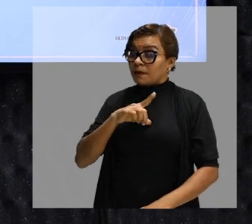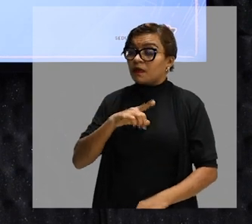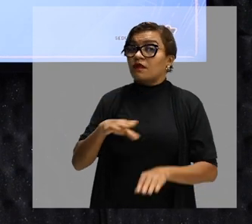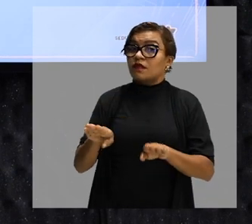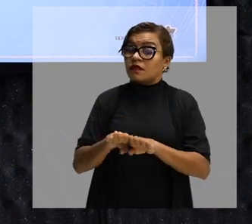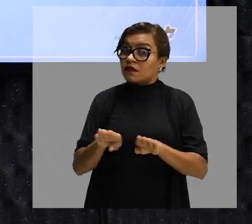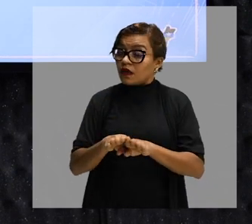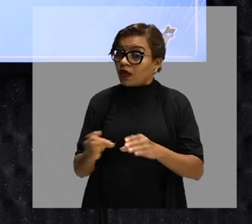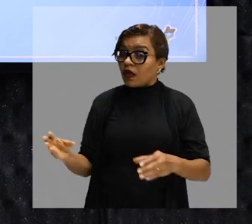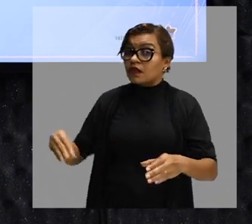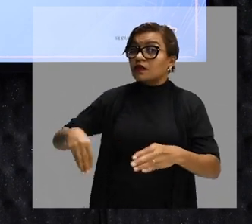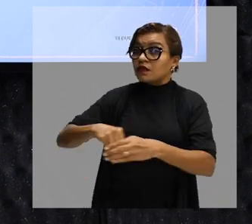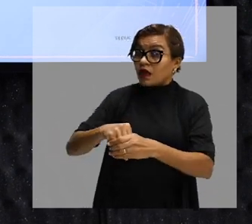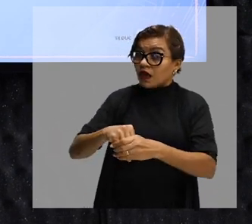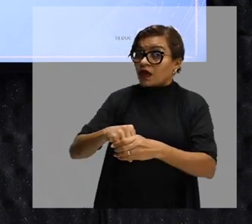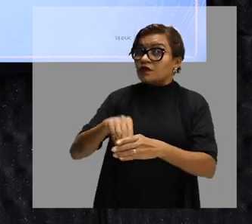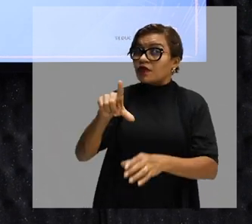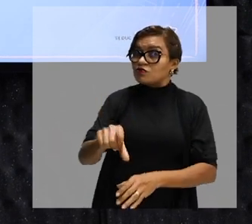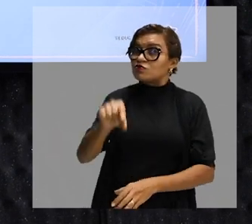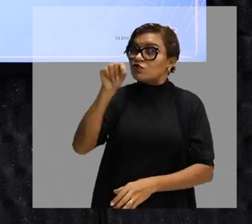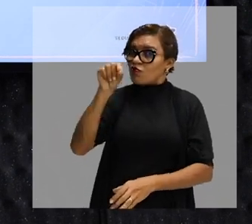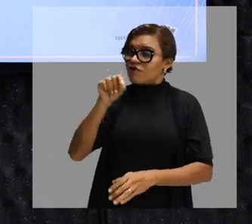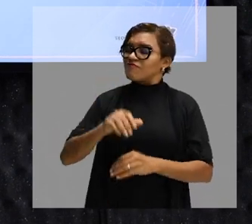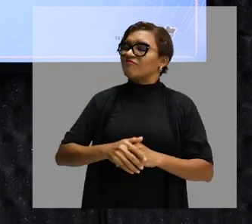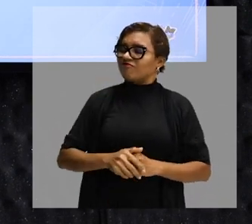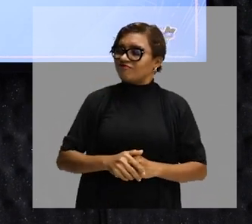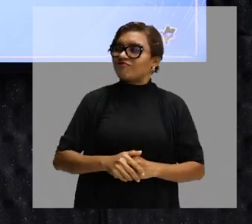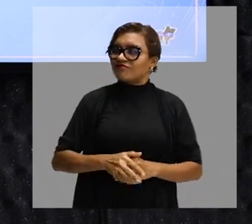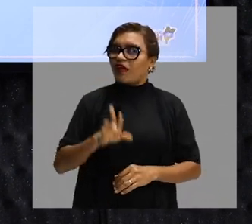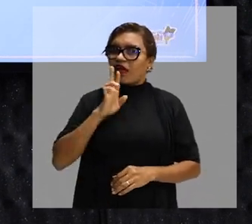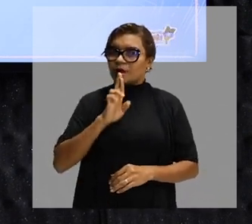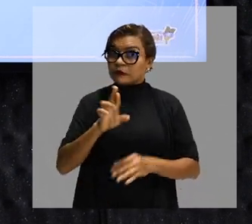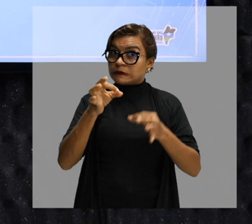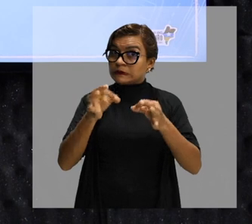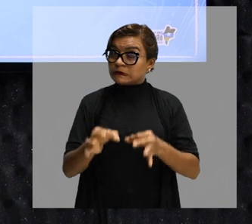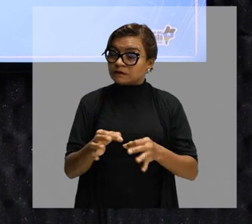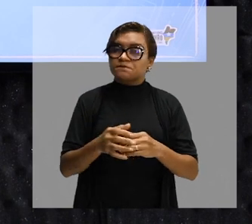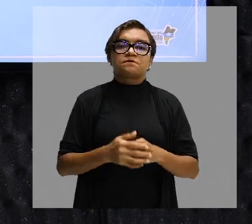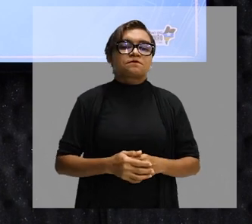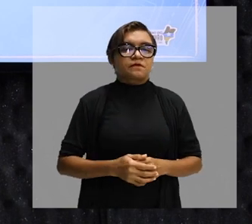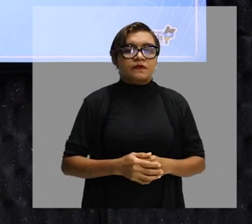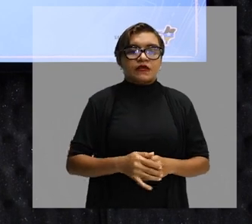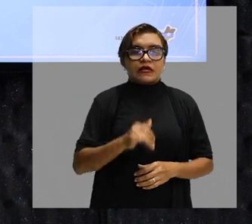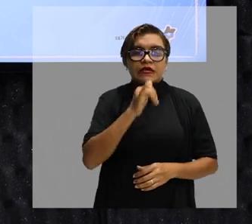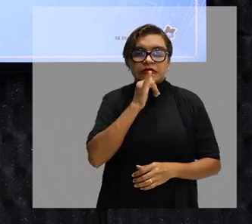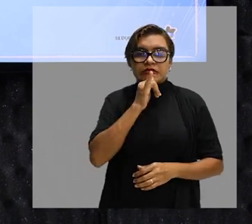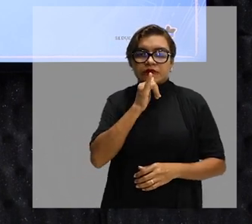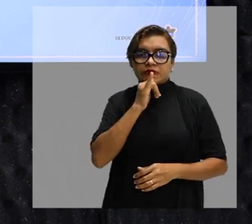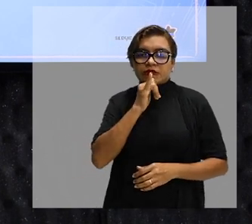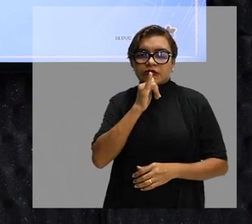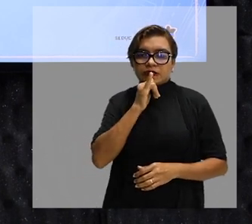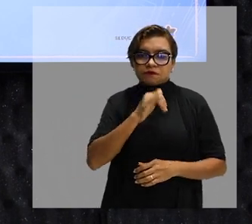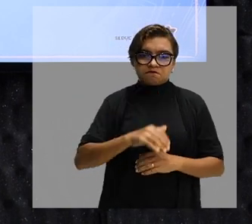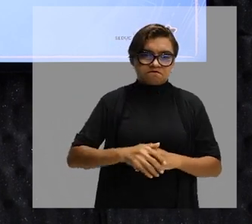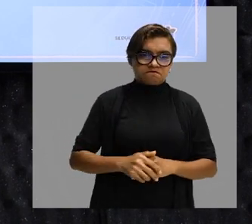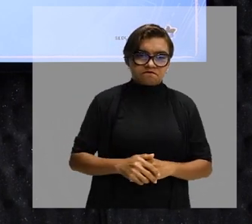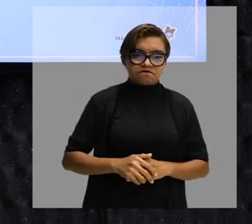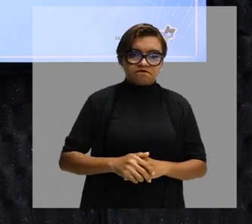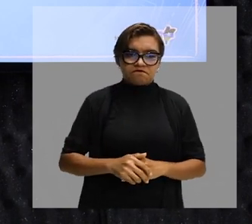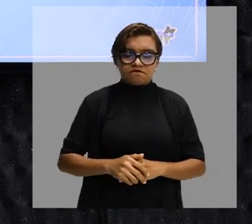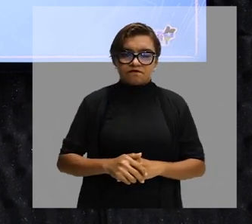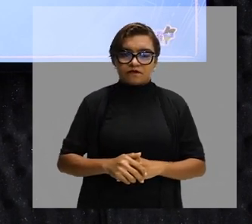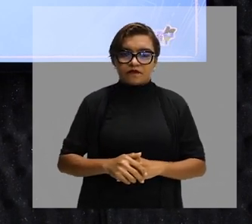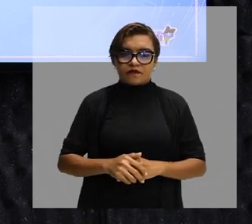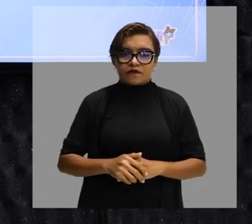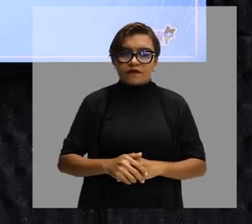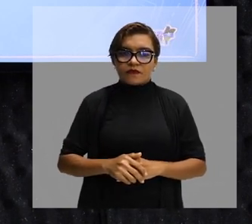alternativa para que ela seja a resposta. Então veja só, tá? Nós temos Rousseau, Locke, temos de ter Adam Smith